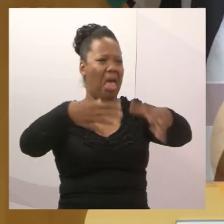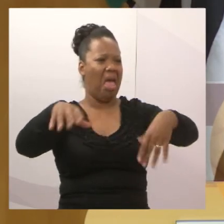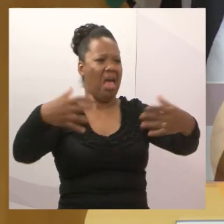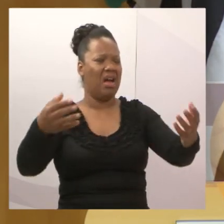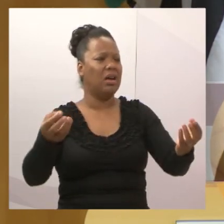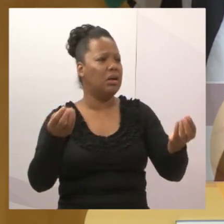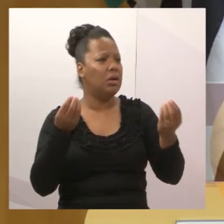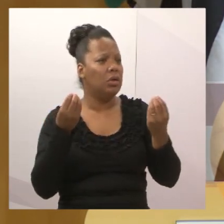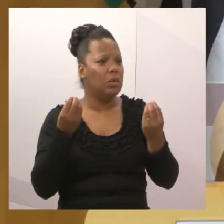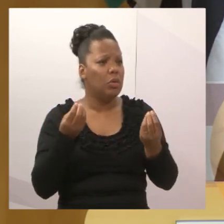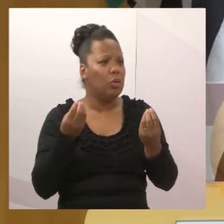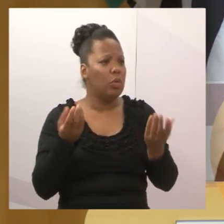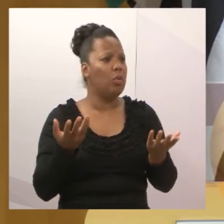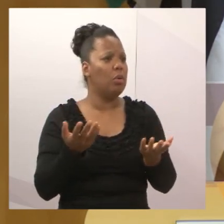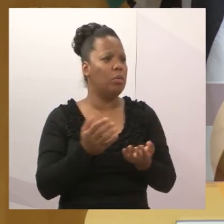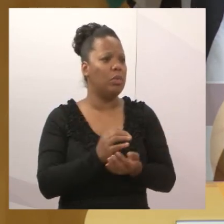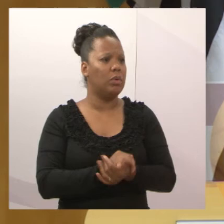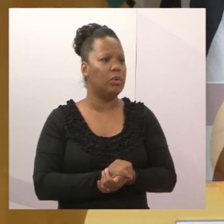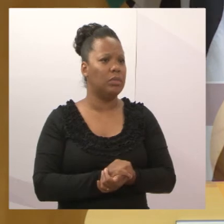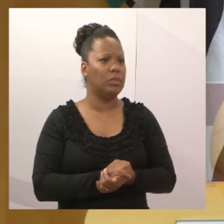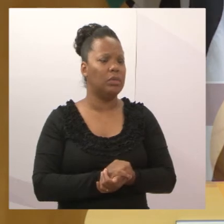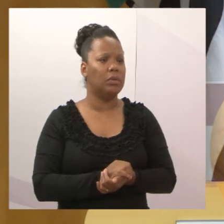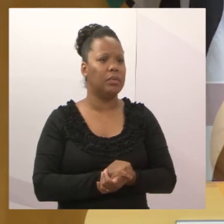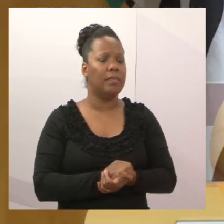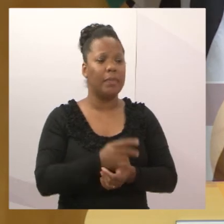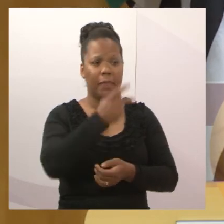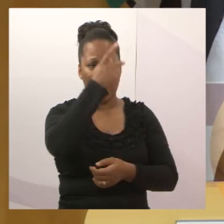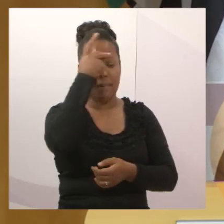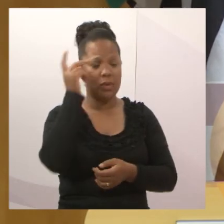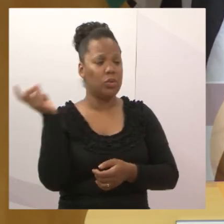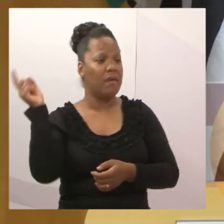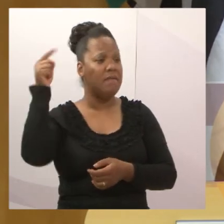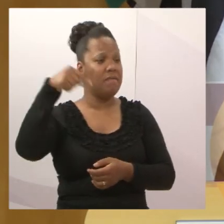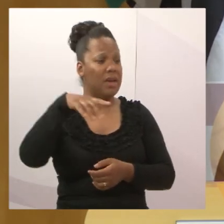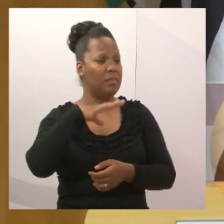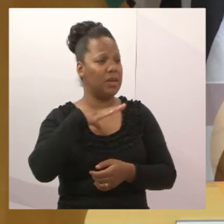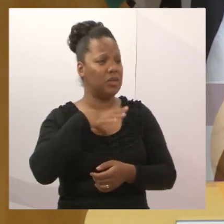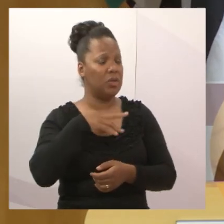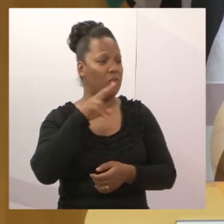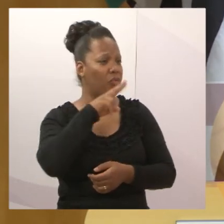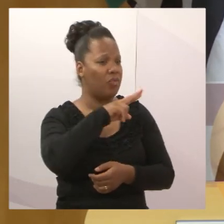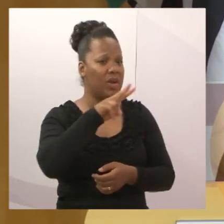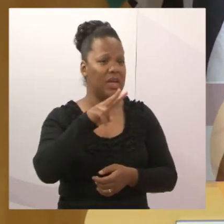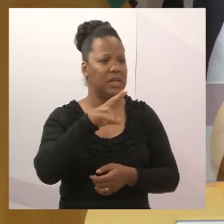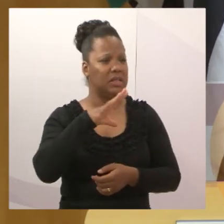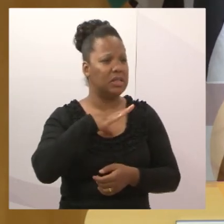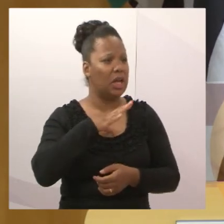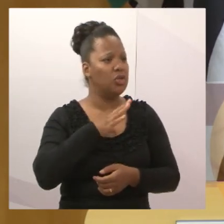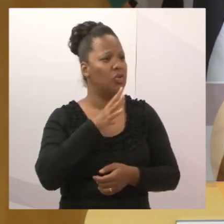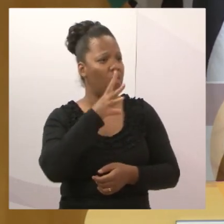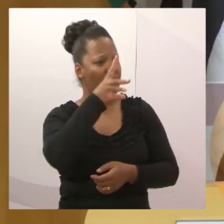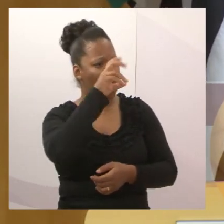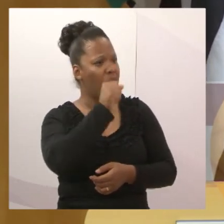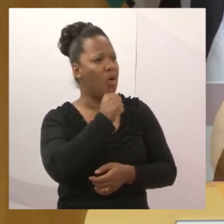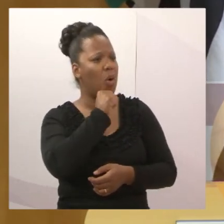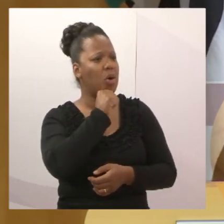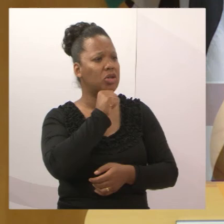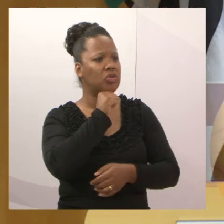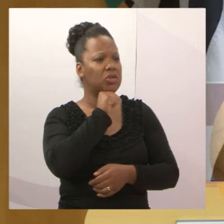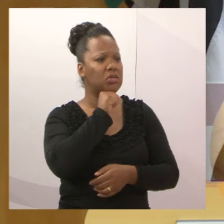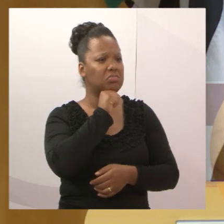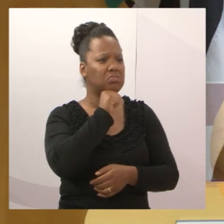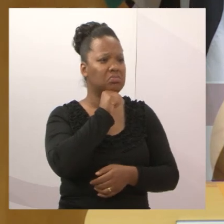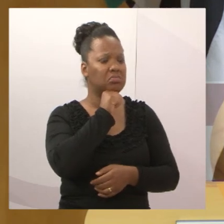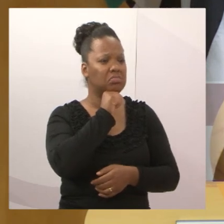Como é que nós vamos mostrar para quem vem investir no município que a cidade é forte, que a cidade merece